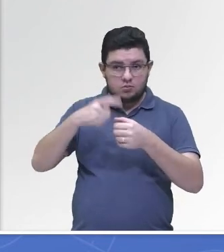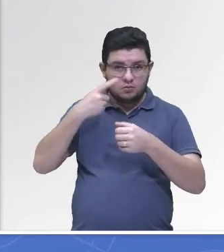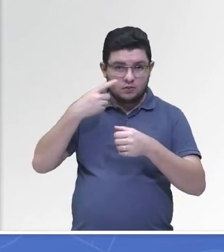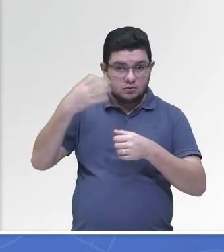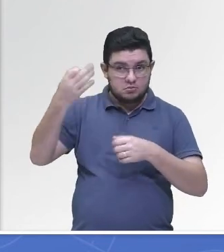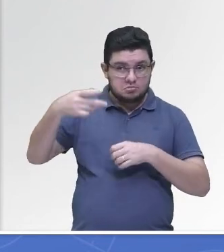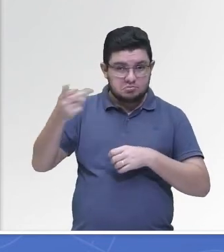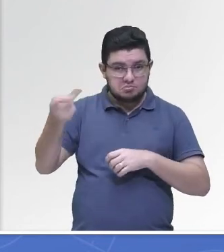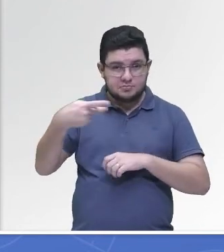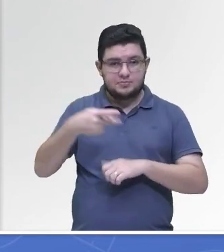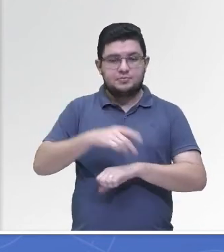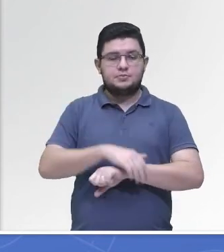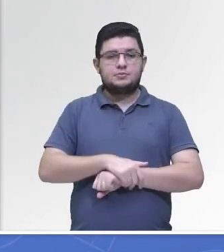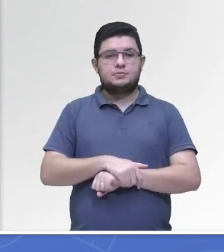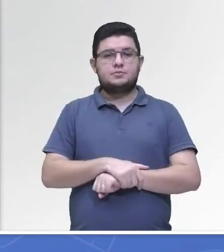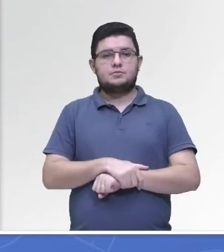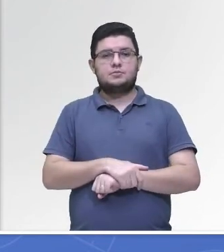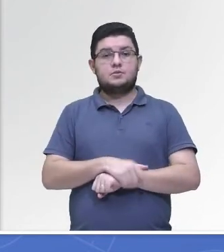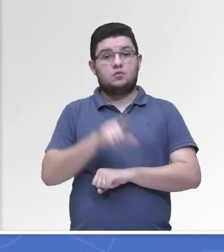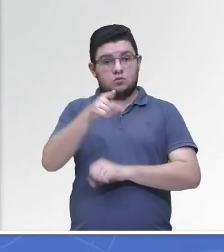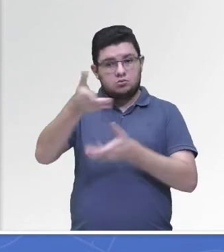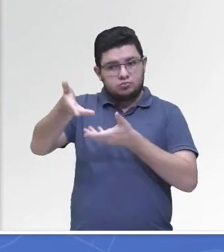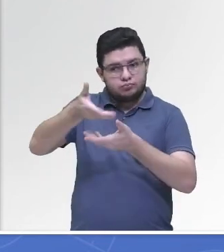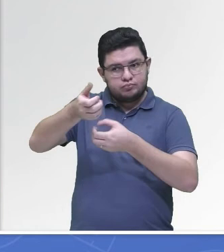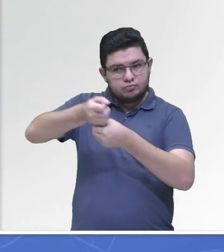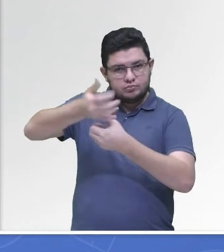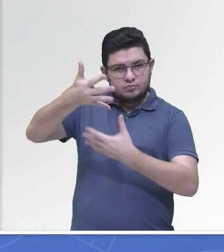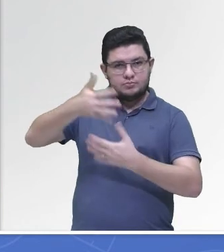de vocês. Participe aí no chat.